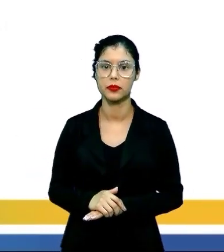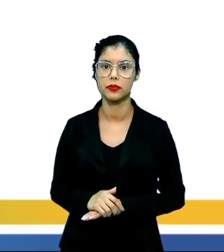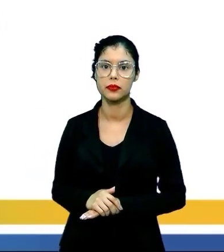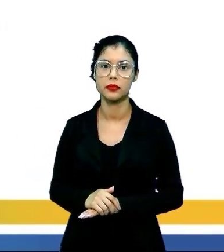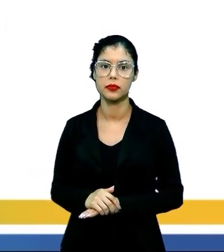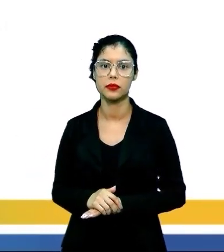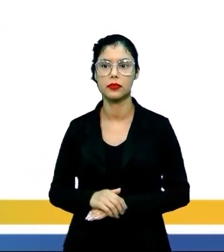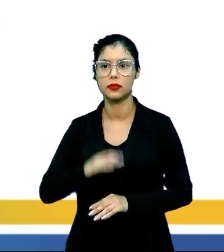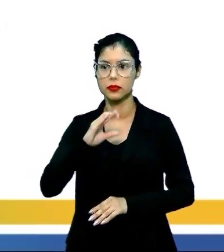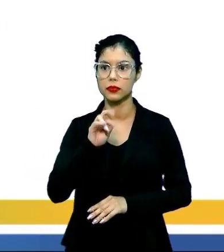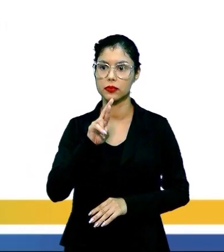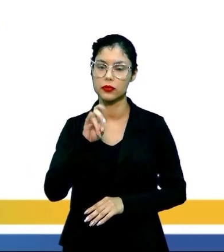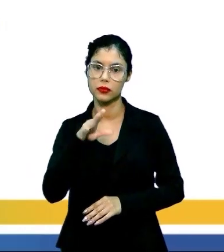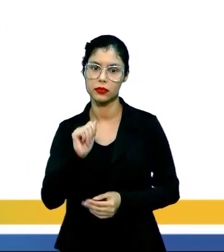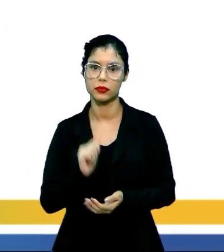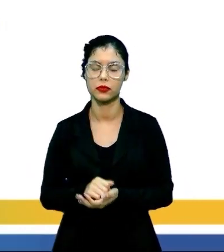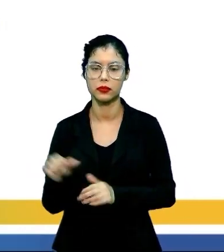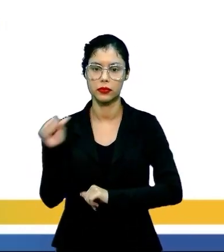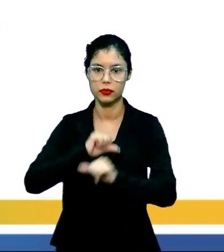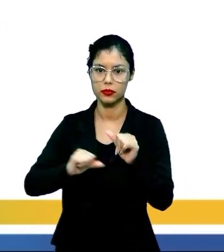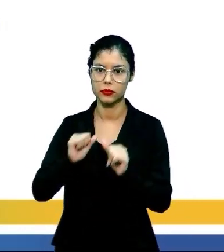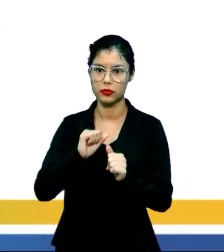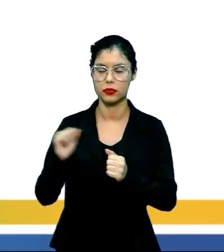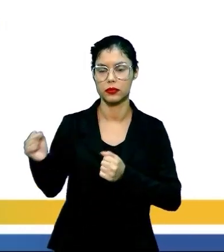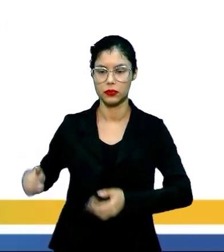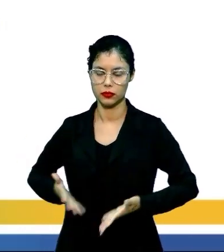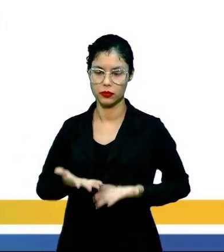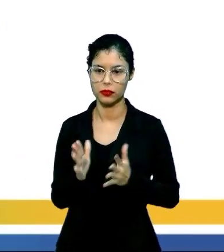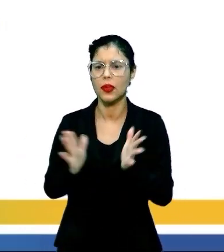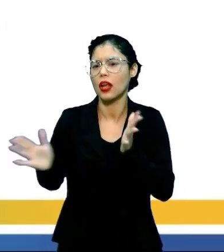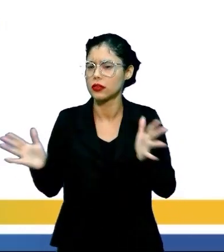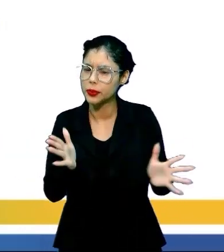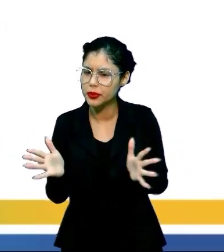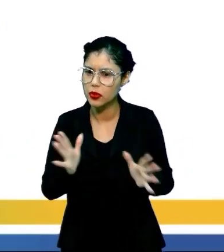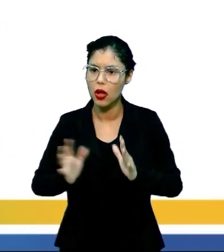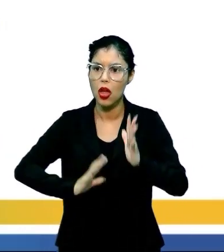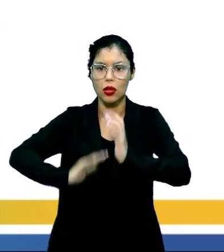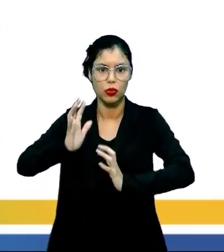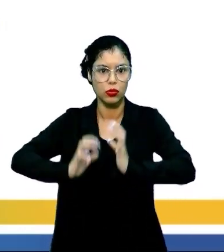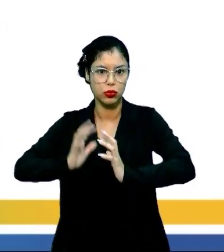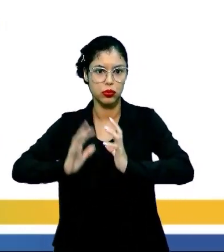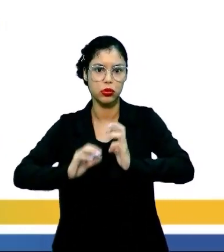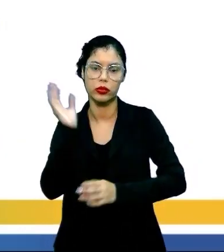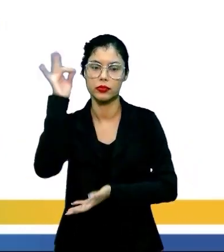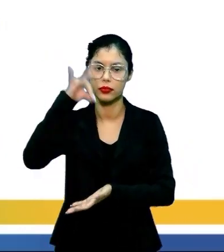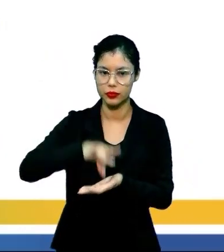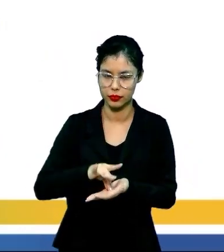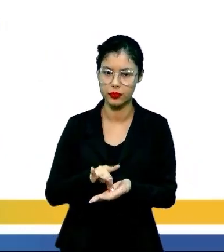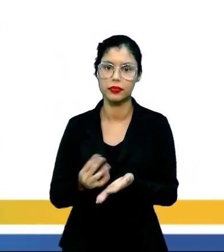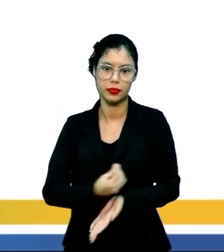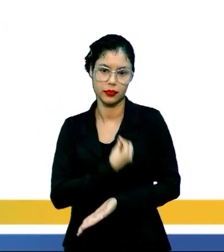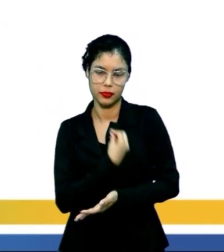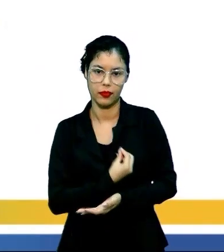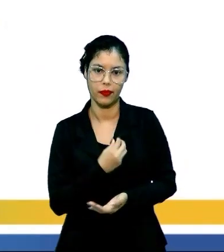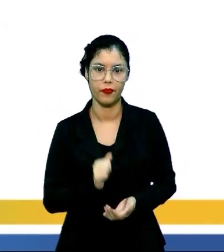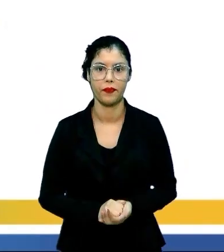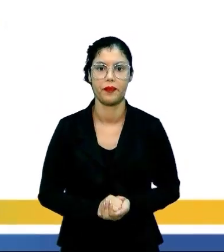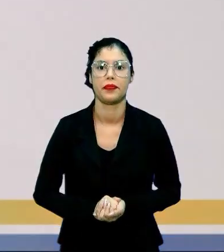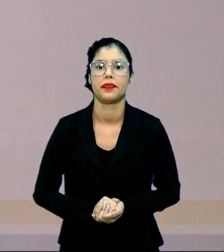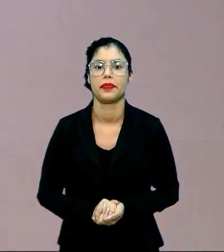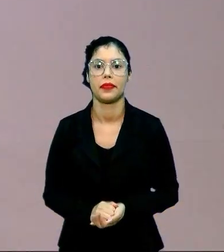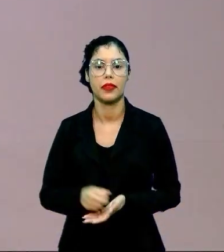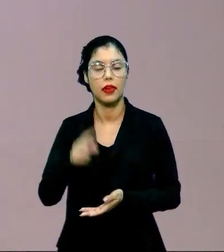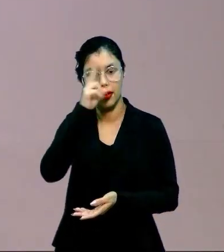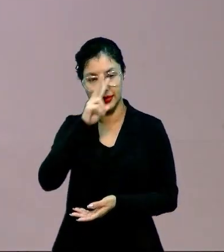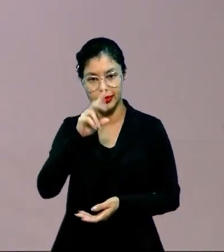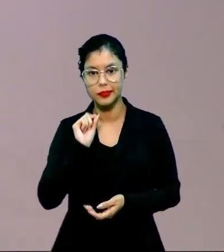Cruz e Souza transpôs para seu lirismo uma sensibilidade em conflito com a realidade vivenciada. Então,